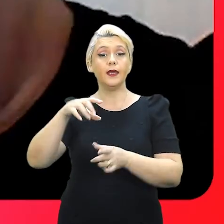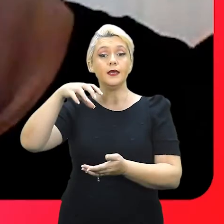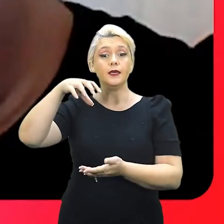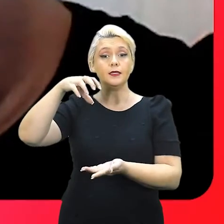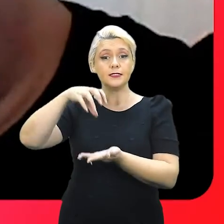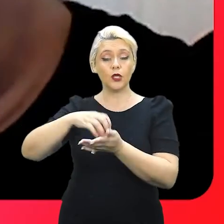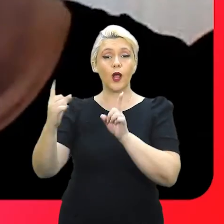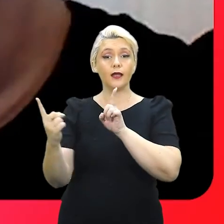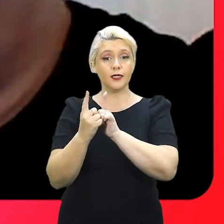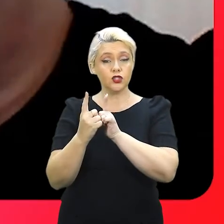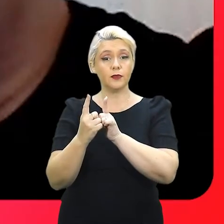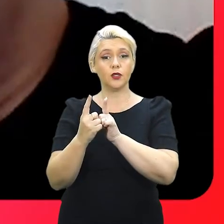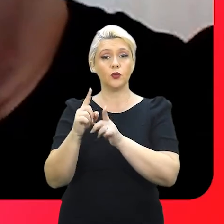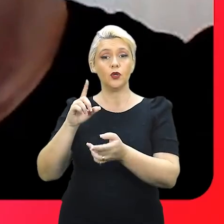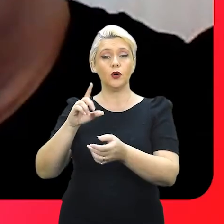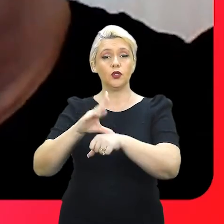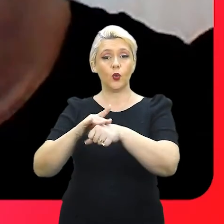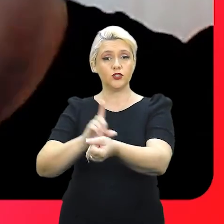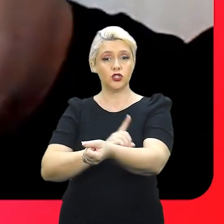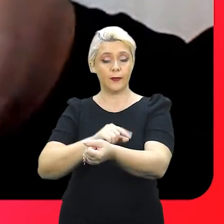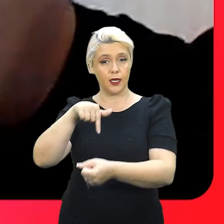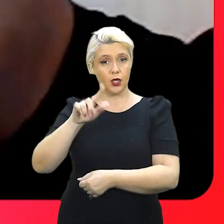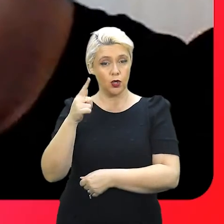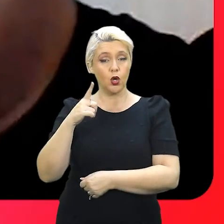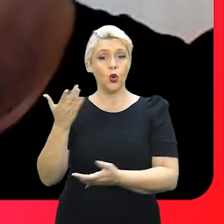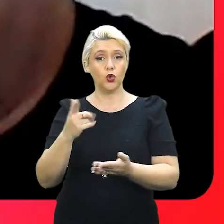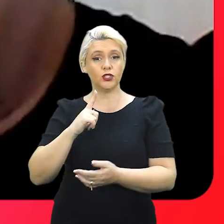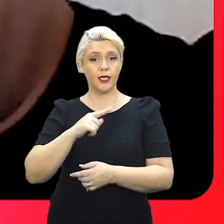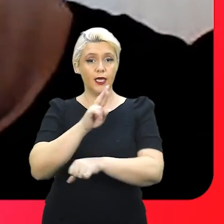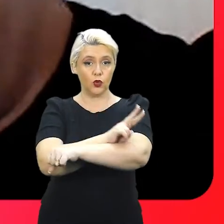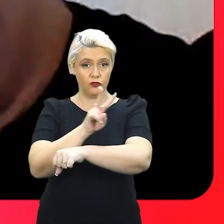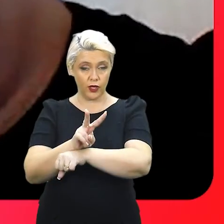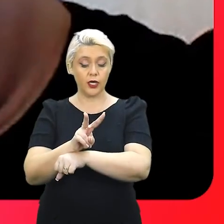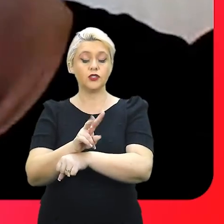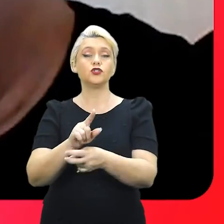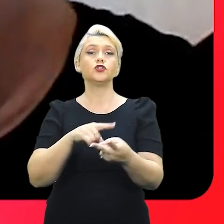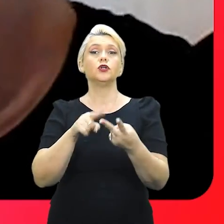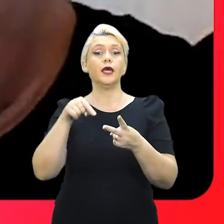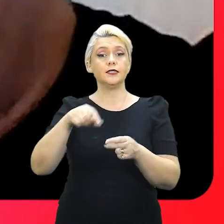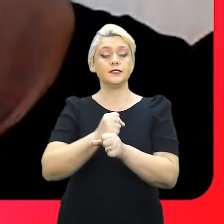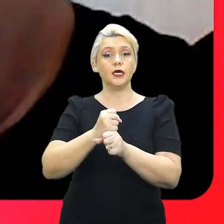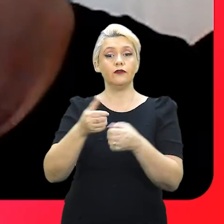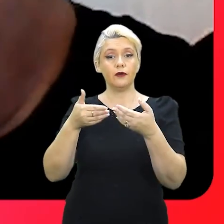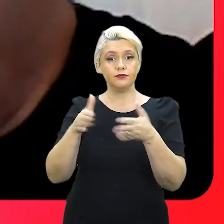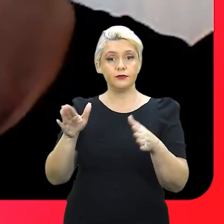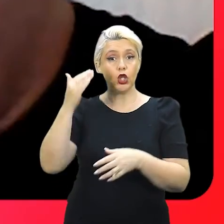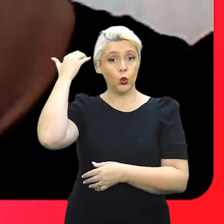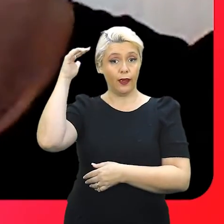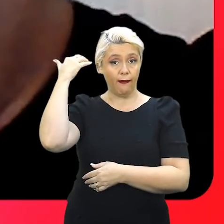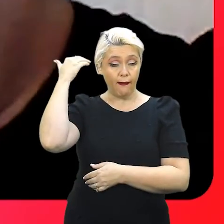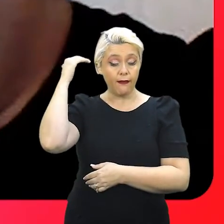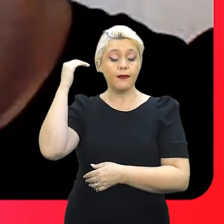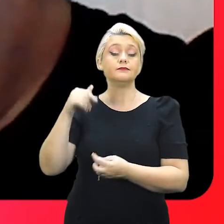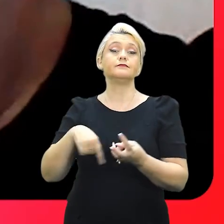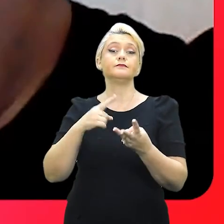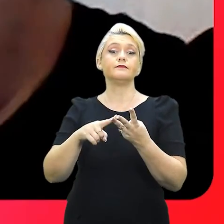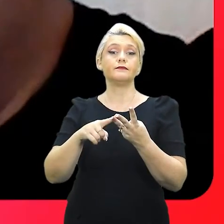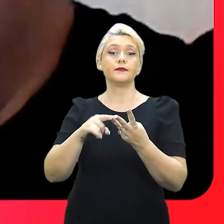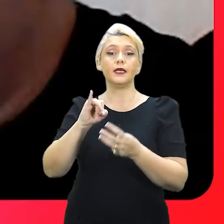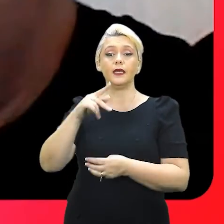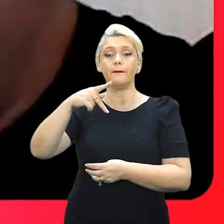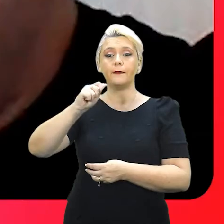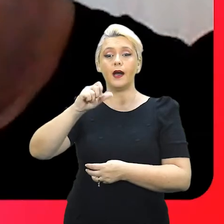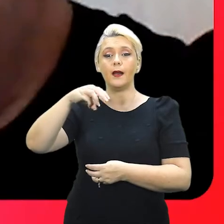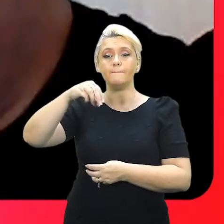em Goiânia. Hoje já tem em Rio Verde, e nesse ano vai ter em Itumbiara,